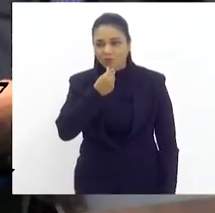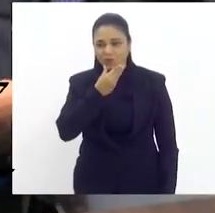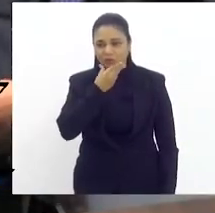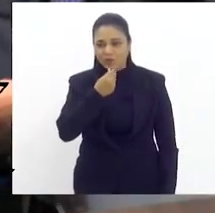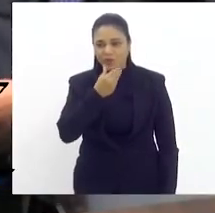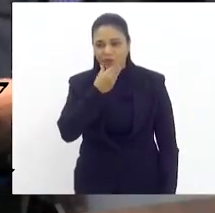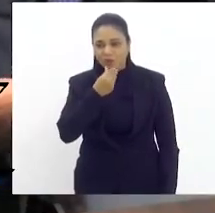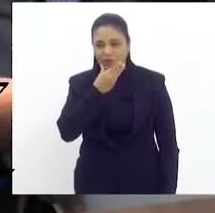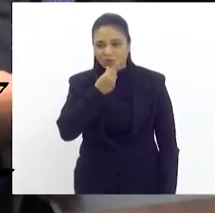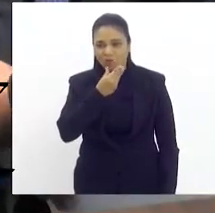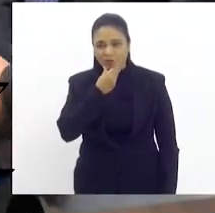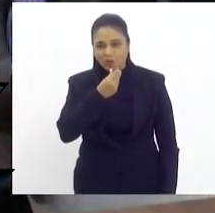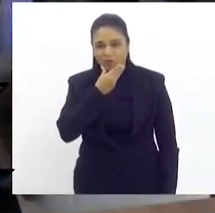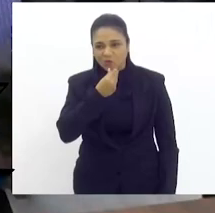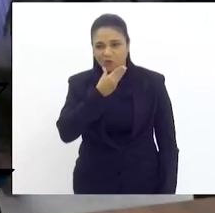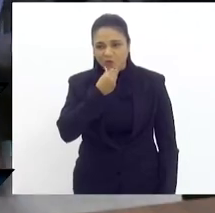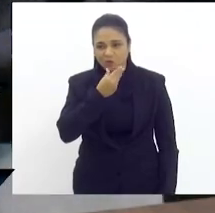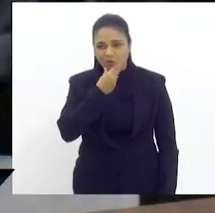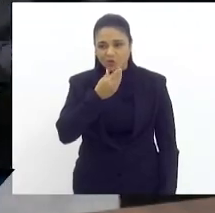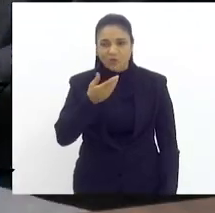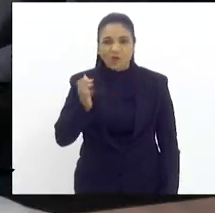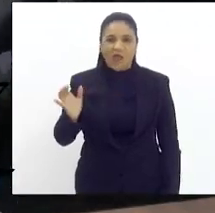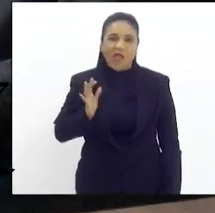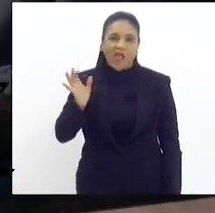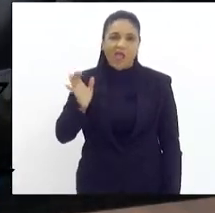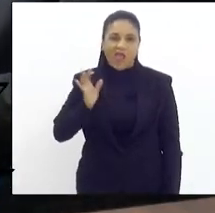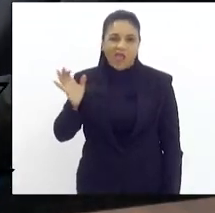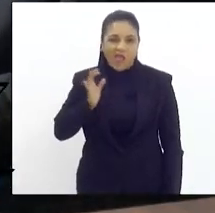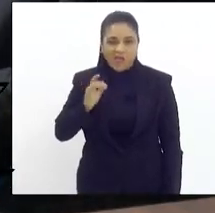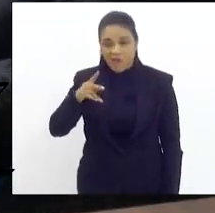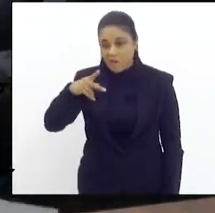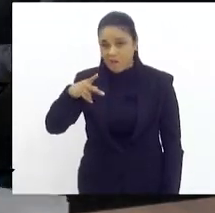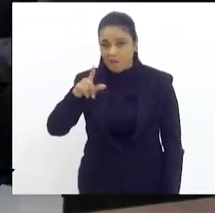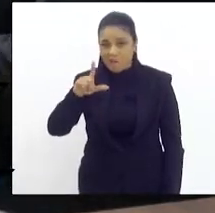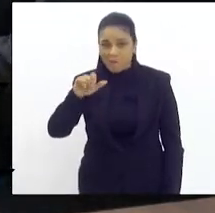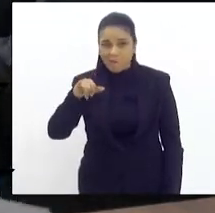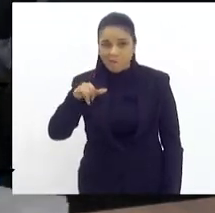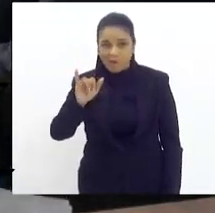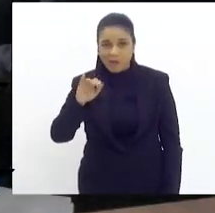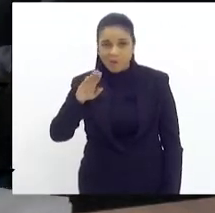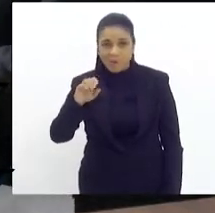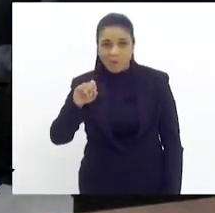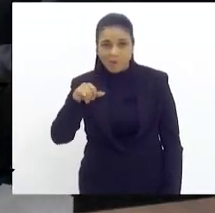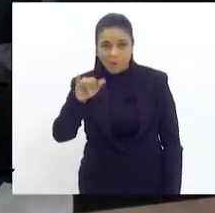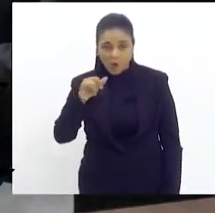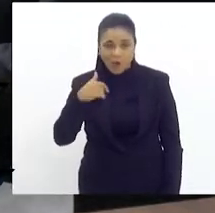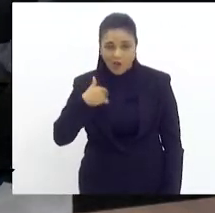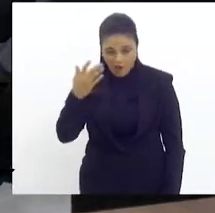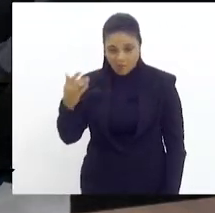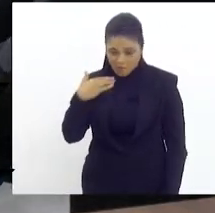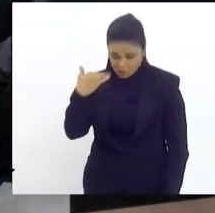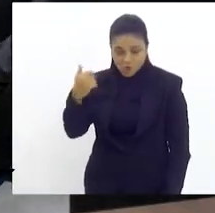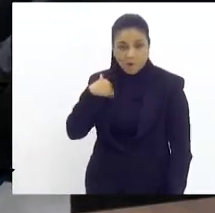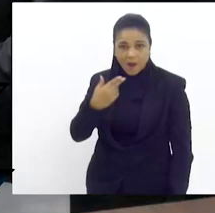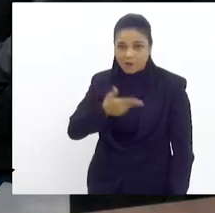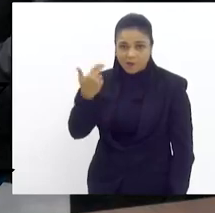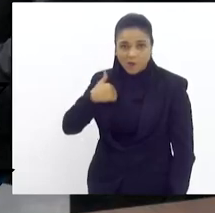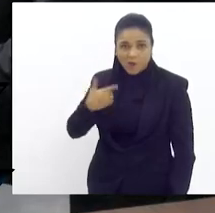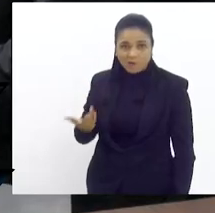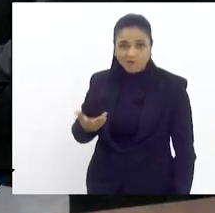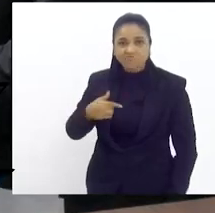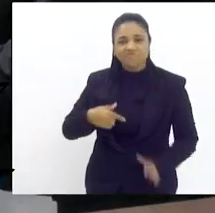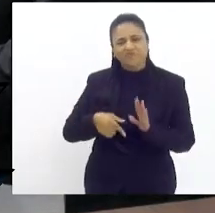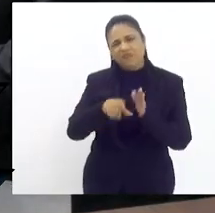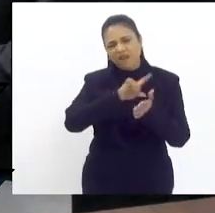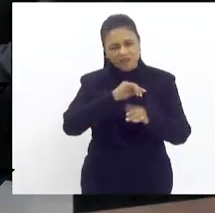que é de forma mais contundente assim mais oficial bem antes mas vamos